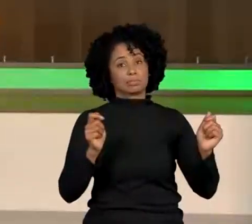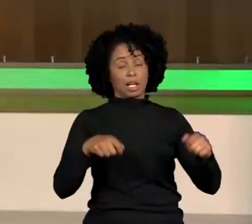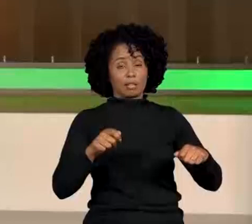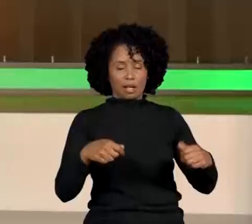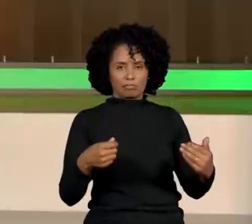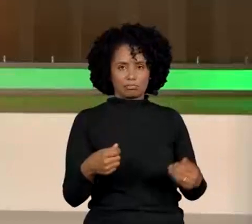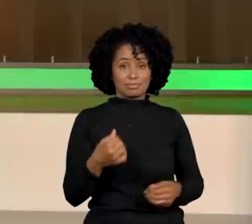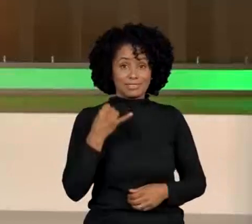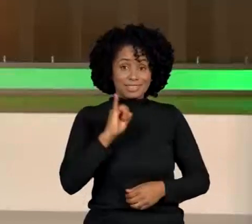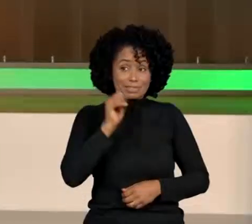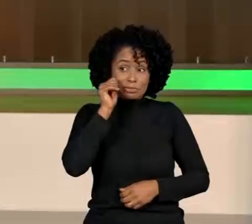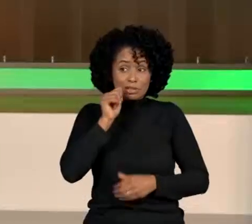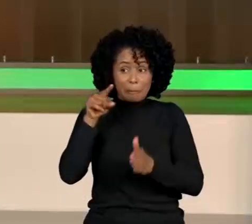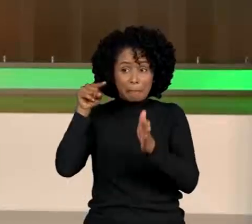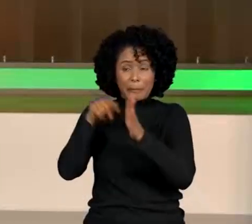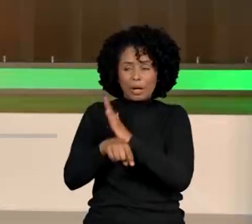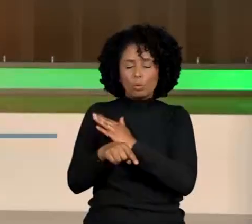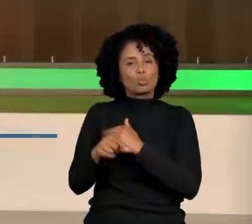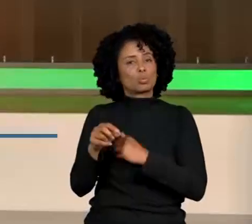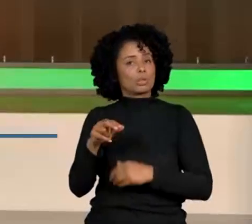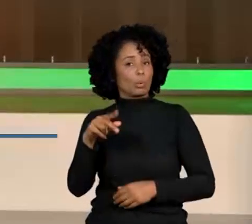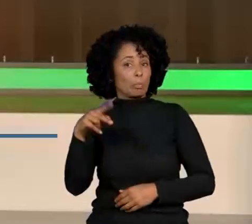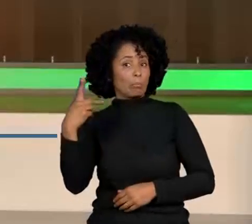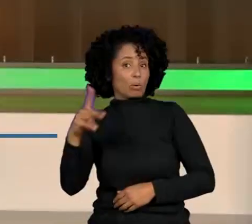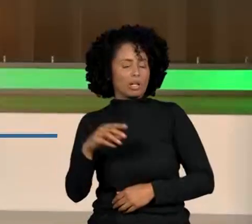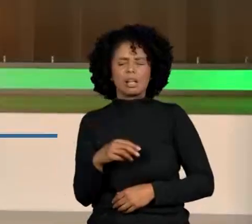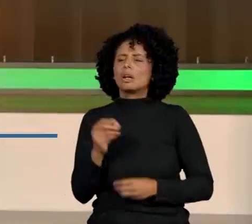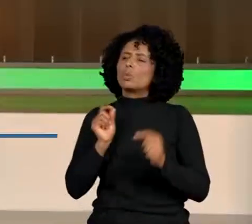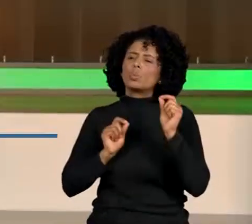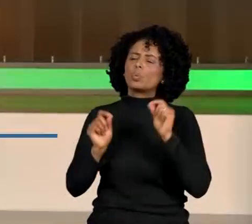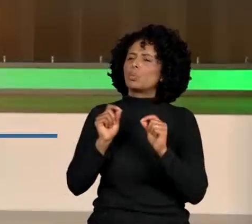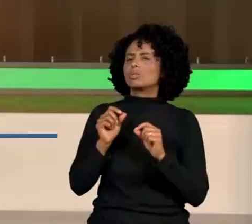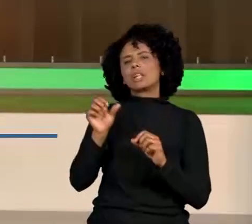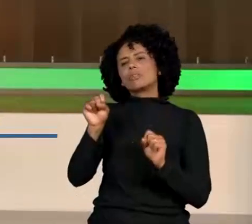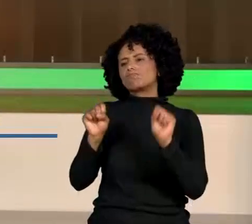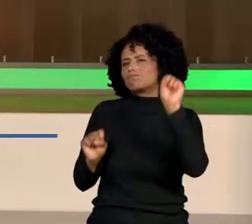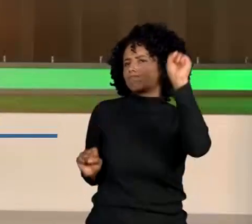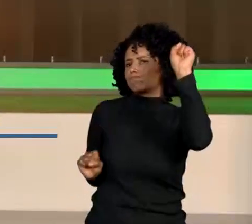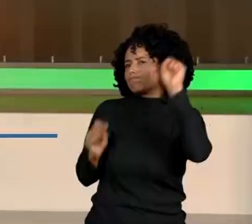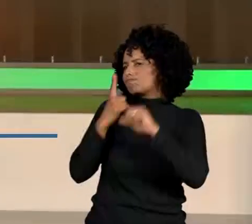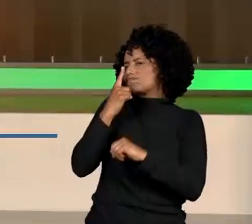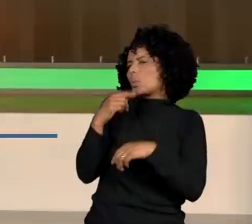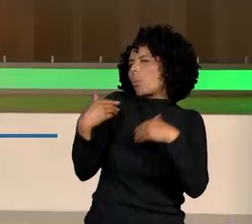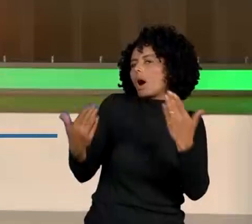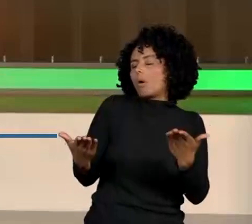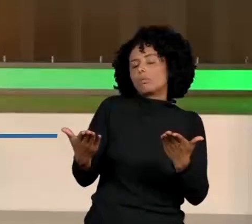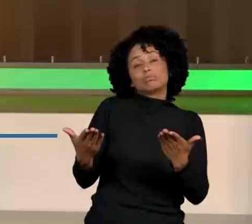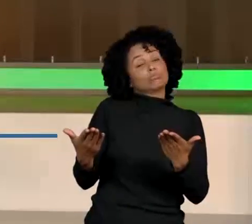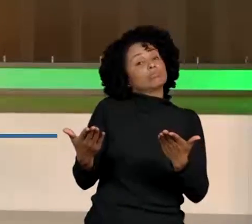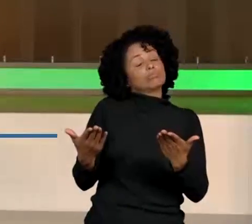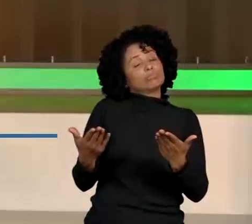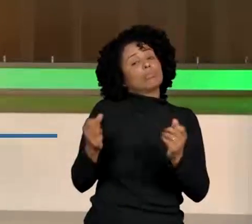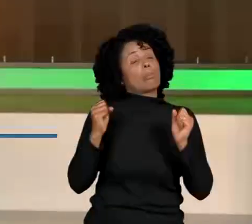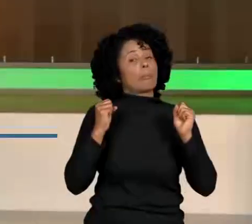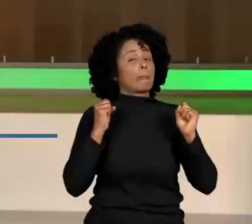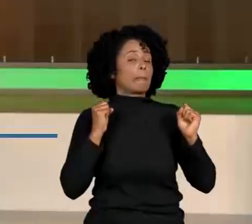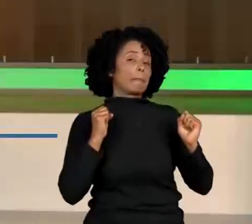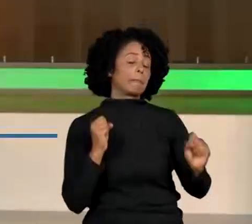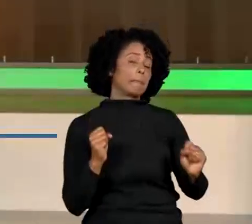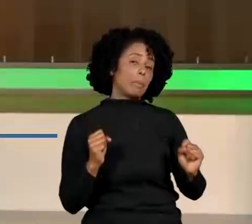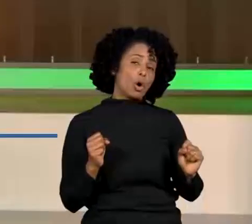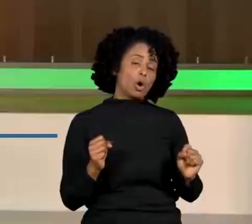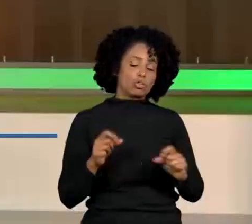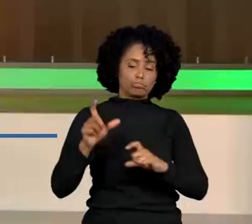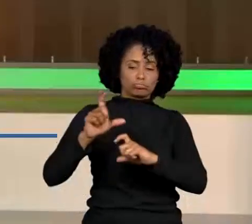ao irmãozinho ao final dessa tirinha. Então, eu tenho apenas um balão de fala. E continua sendo tirinha, continua